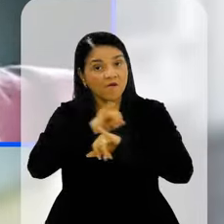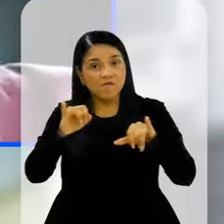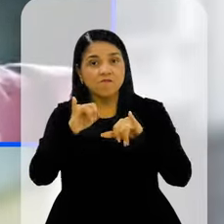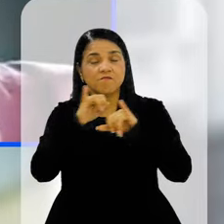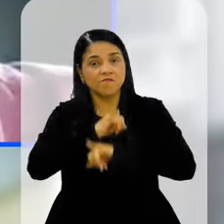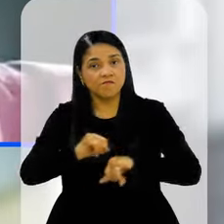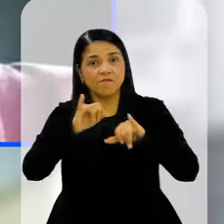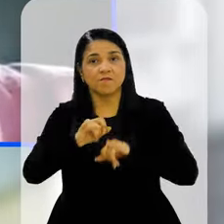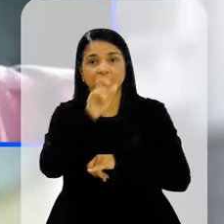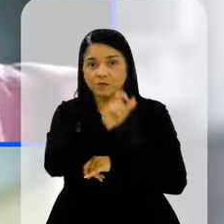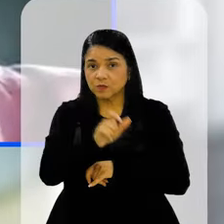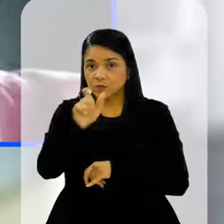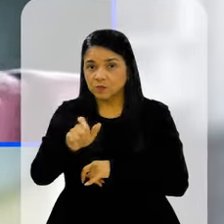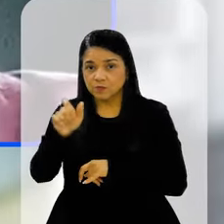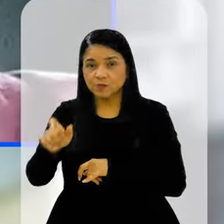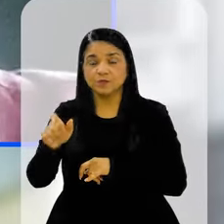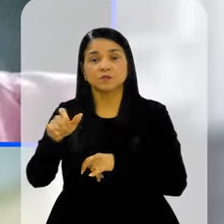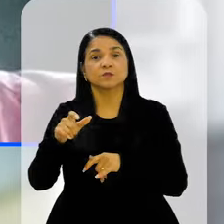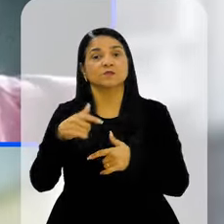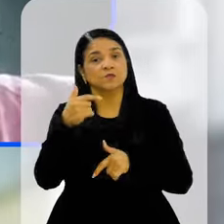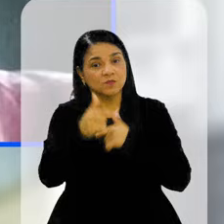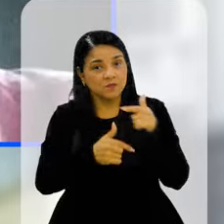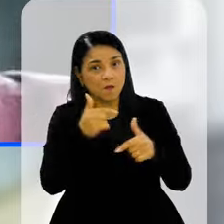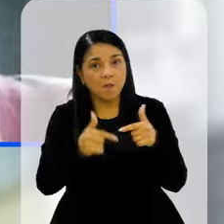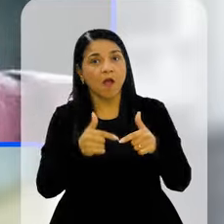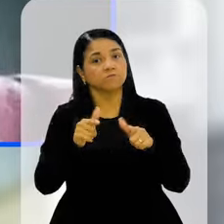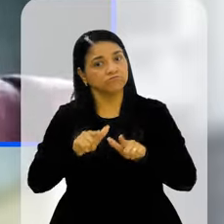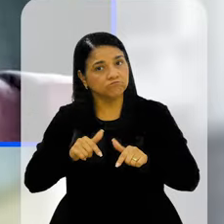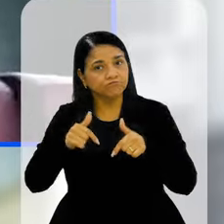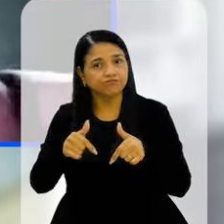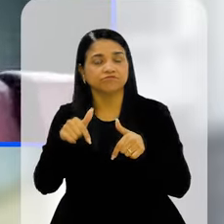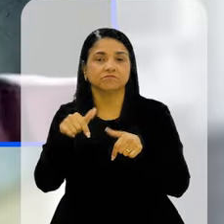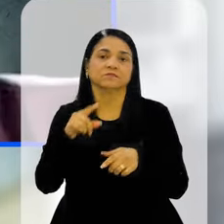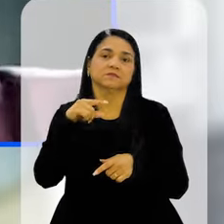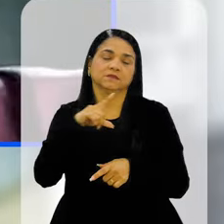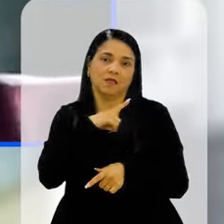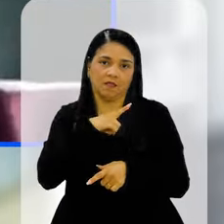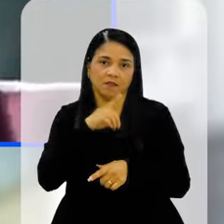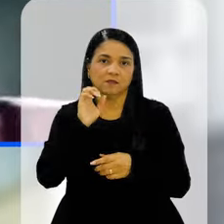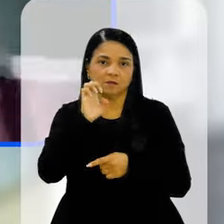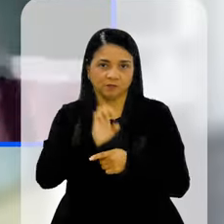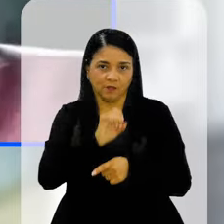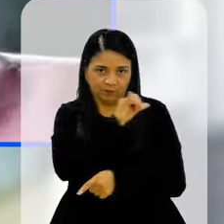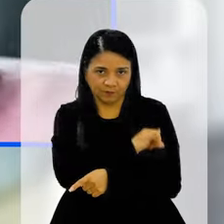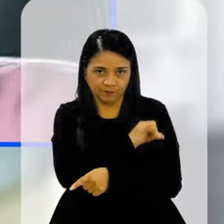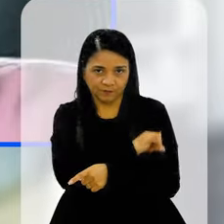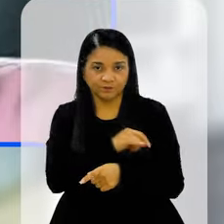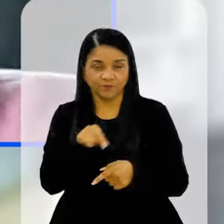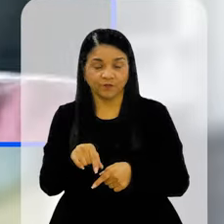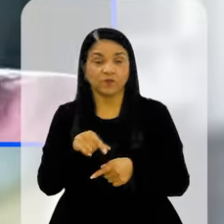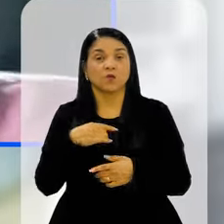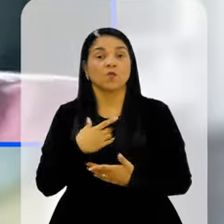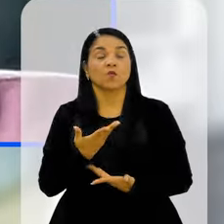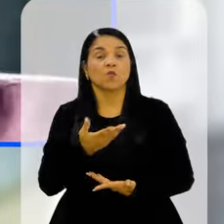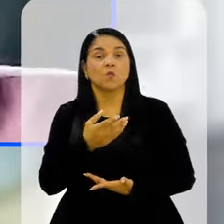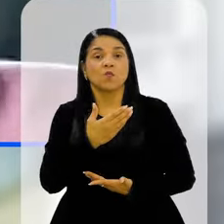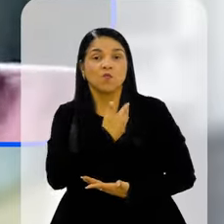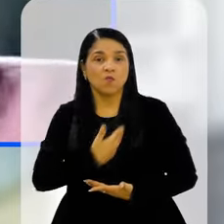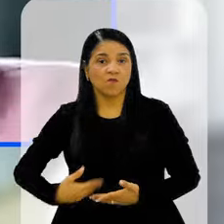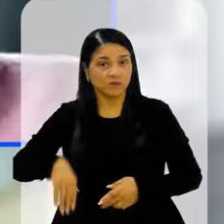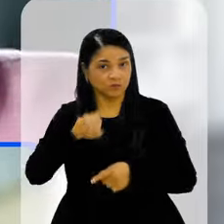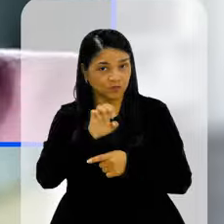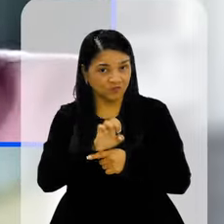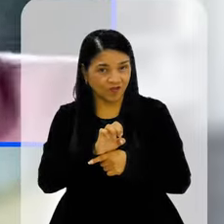outros meios de comunicação para a gente dizer para as pessoas que esse tipo de serviço é feito. Agora, o governo